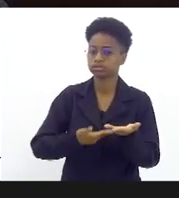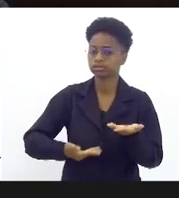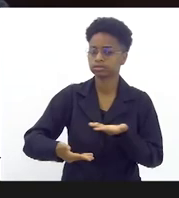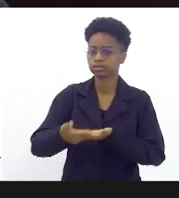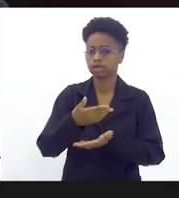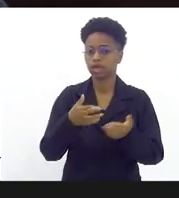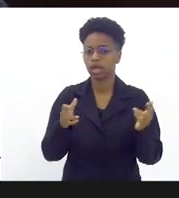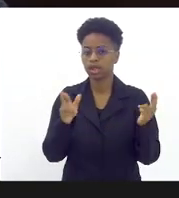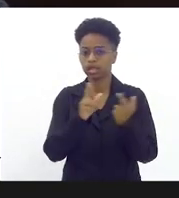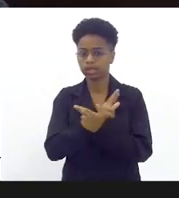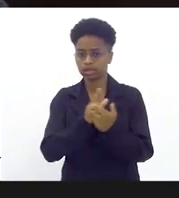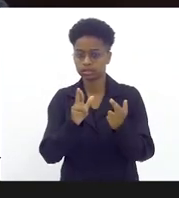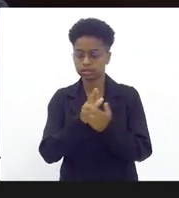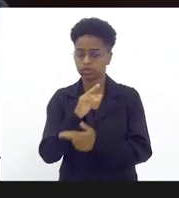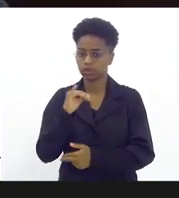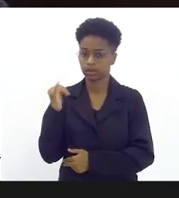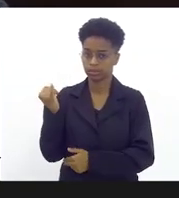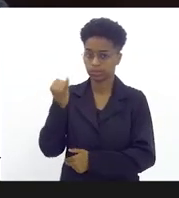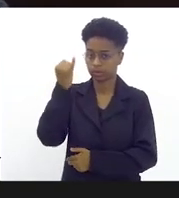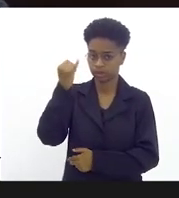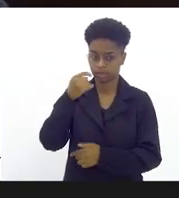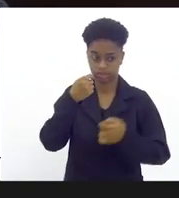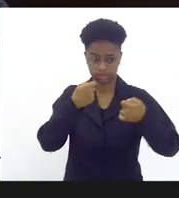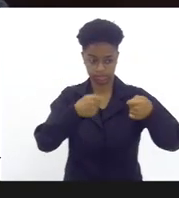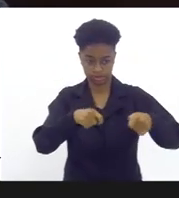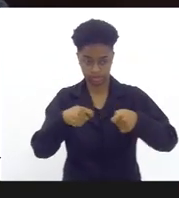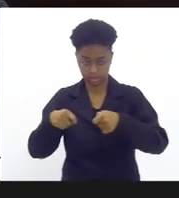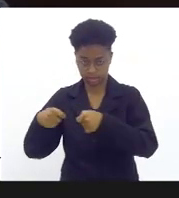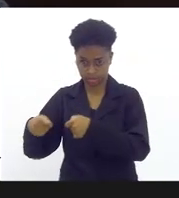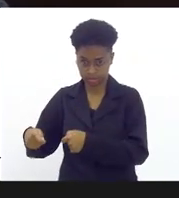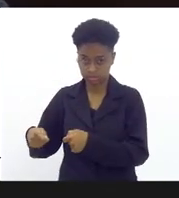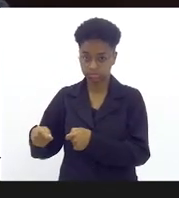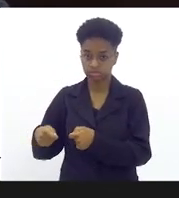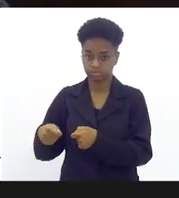importante entre as demandas